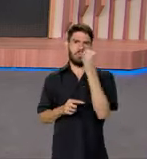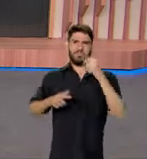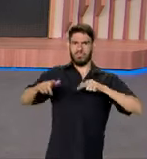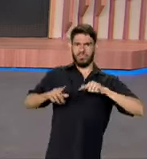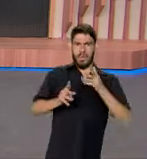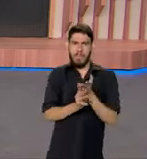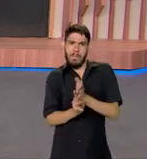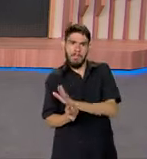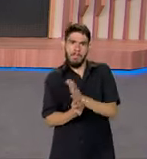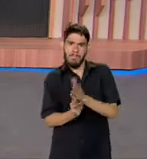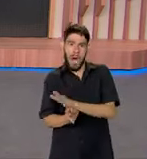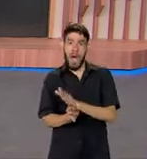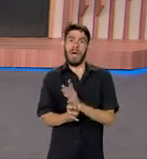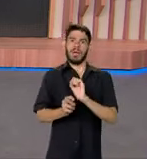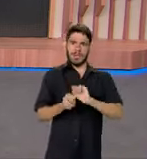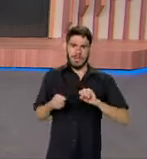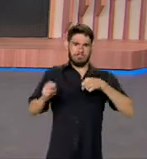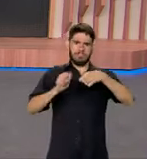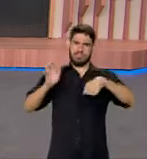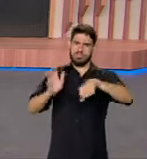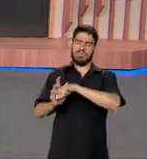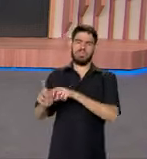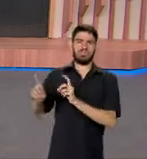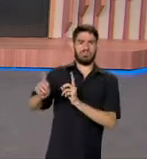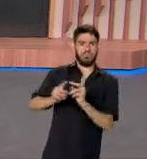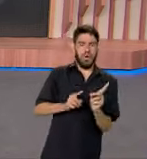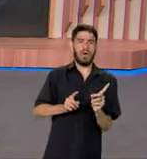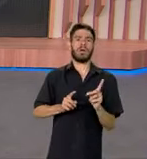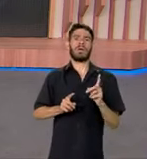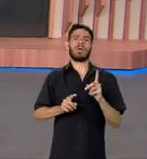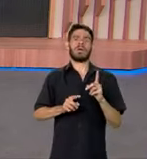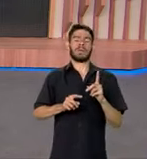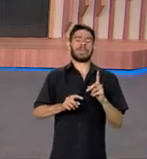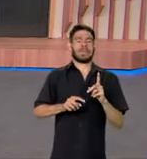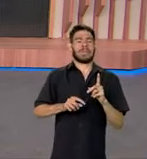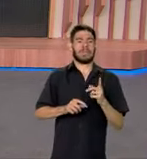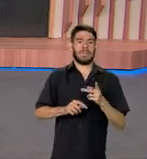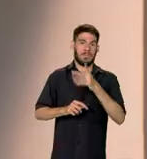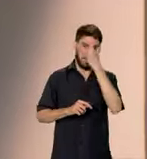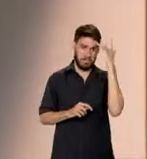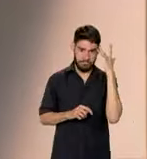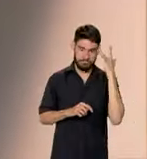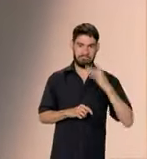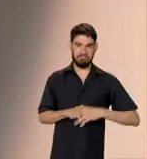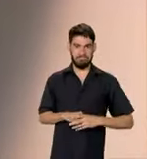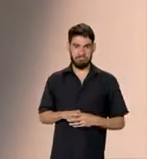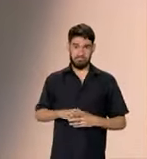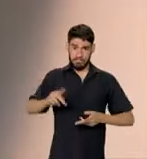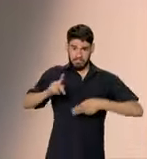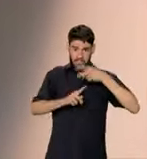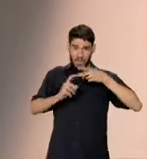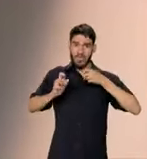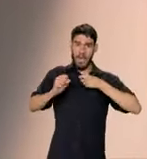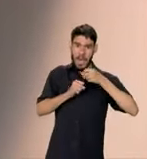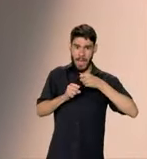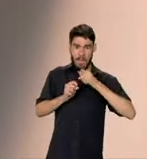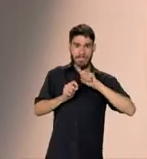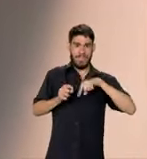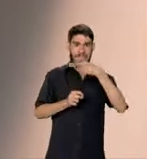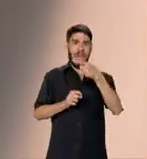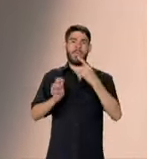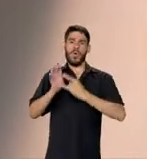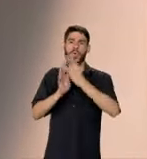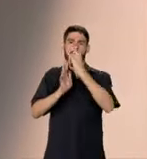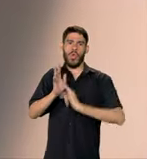atuação na fronteira, combatiendo crimes como el tráfico de drogas y de personas. En su habla a imprensa após a